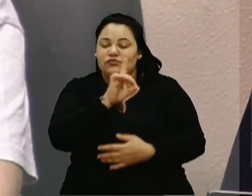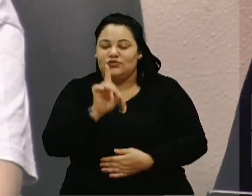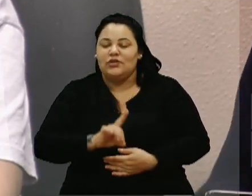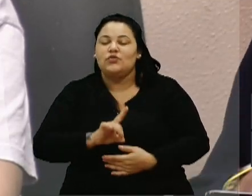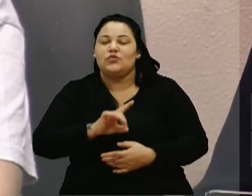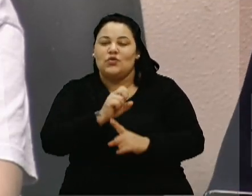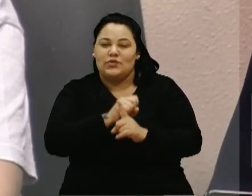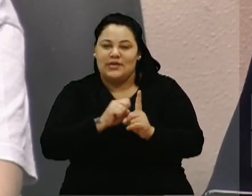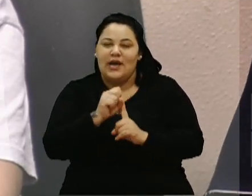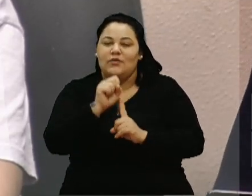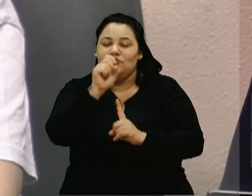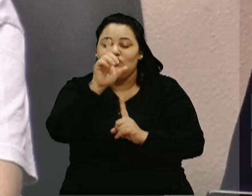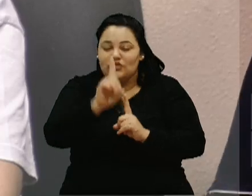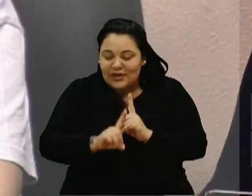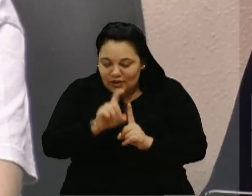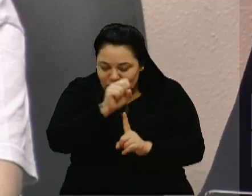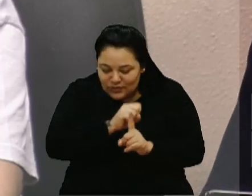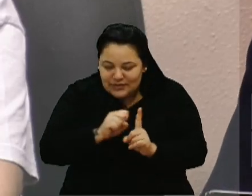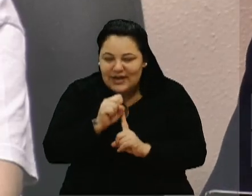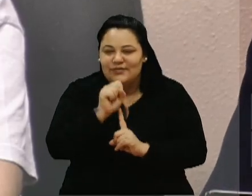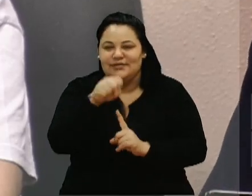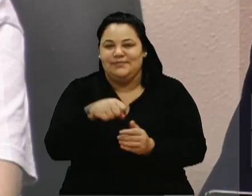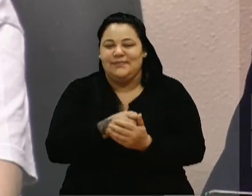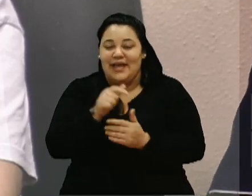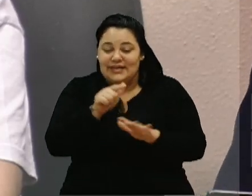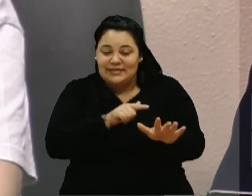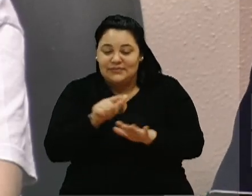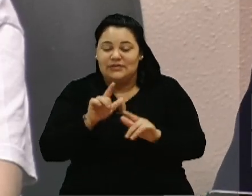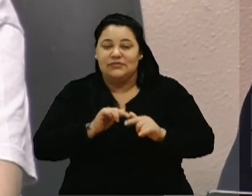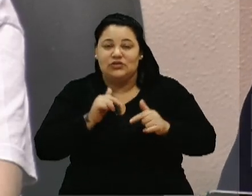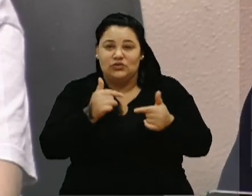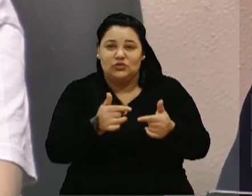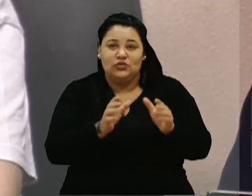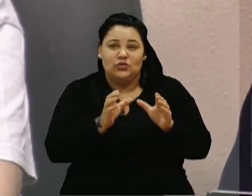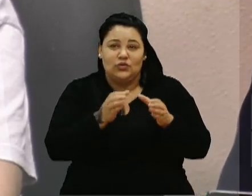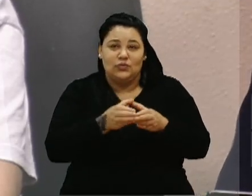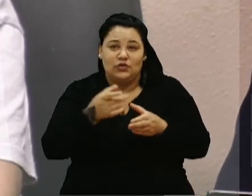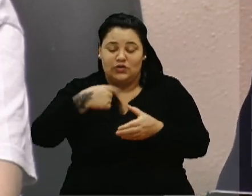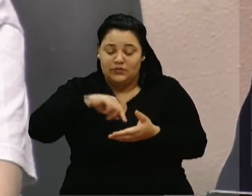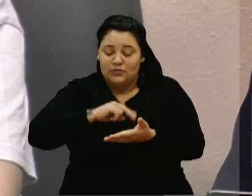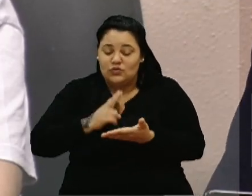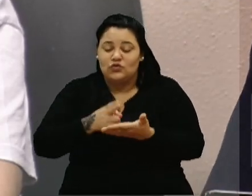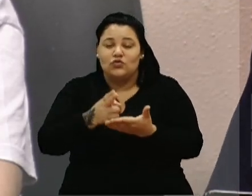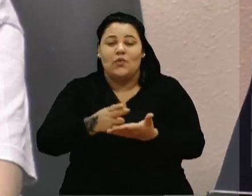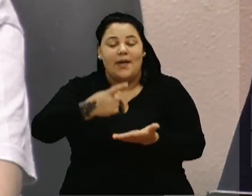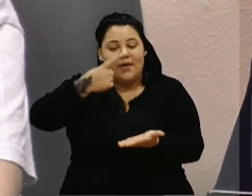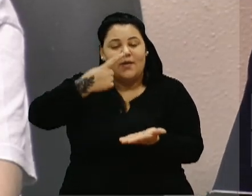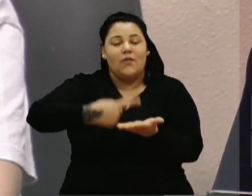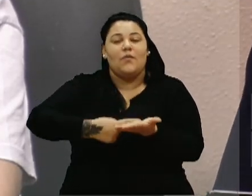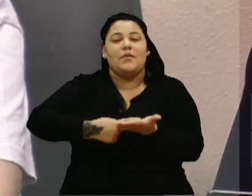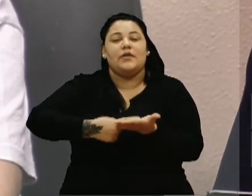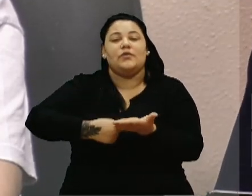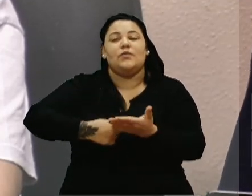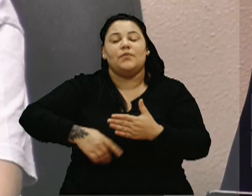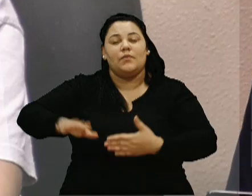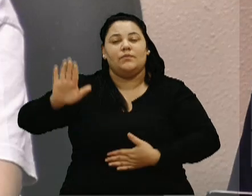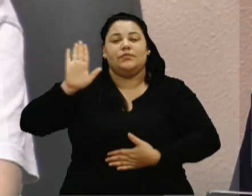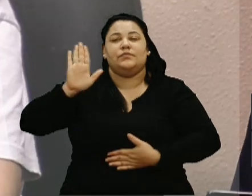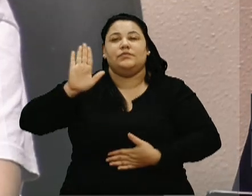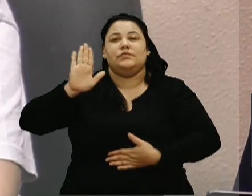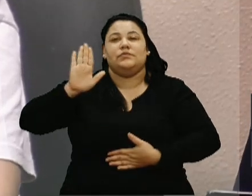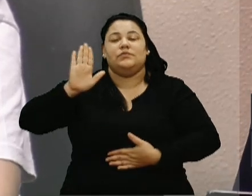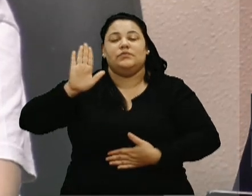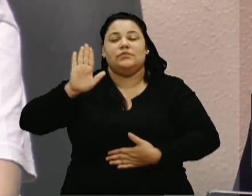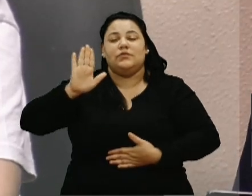sociais. A semana é um ato coletivo de que seguiremos comprometidos com a sociedade sem manicômios,